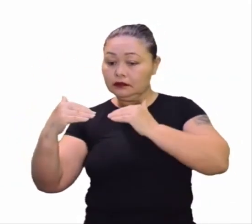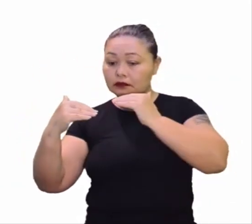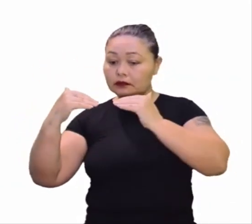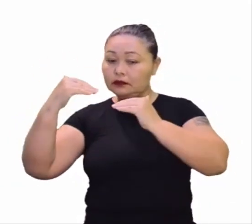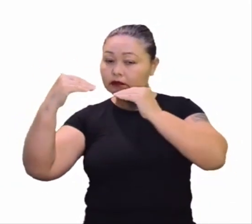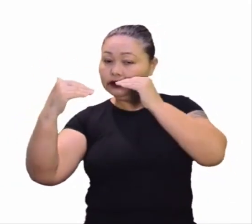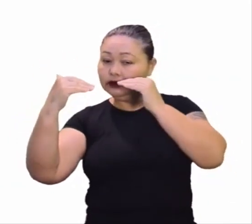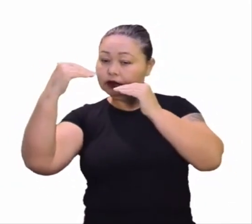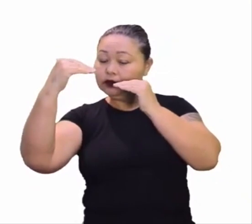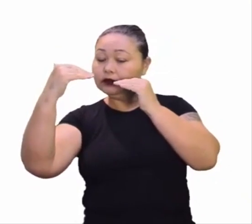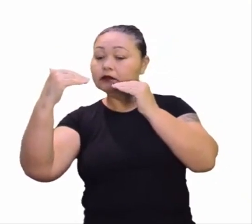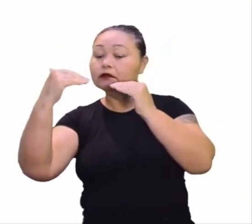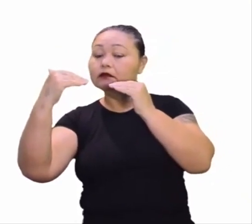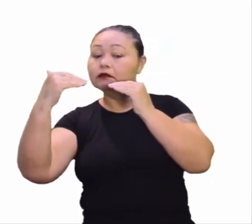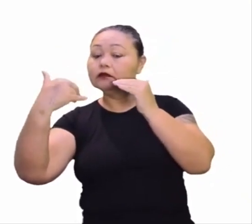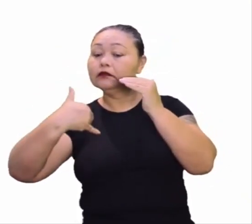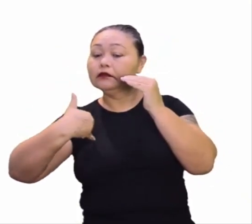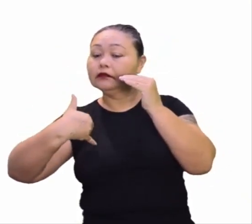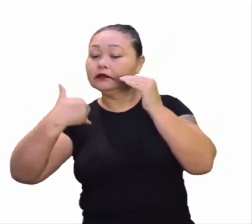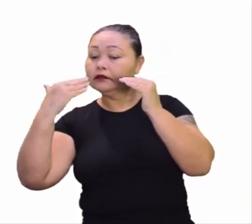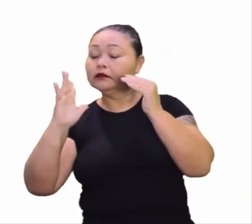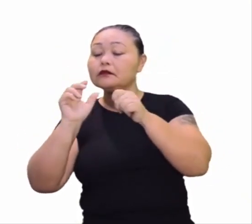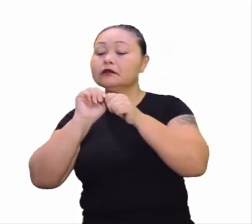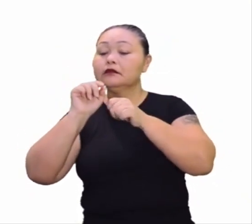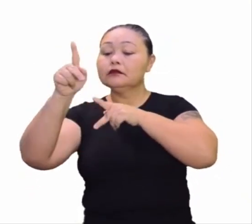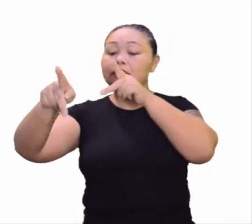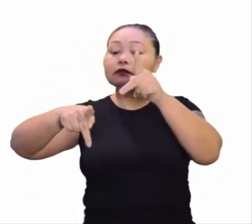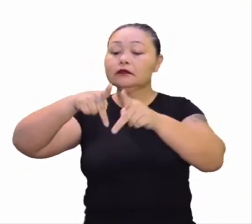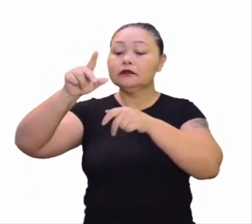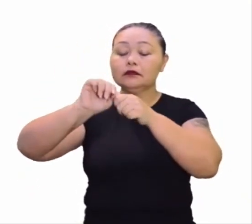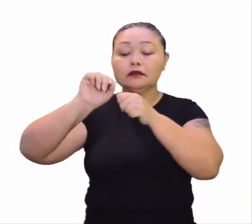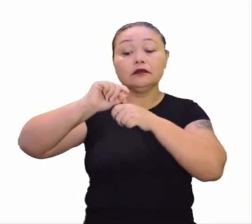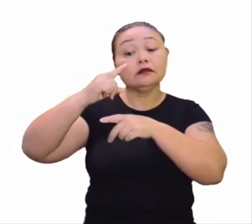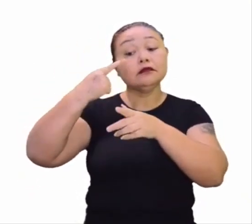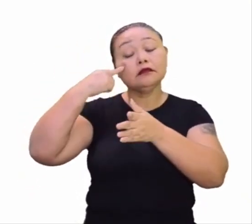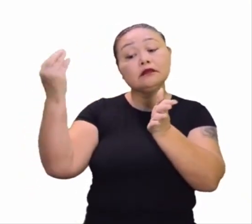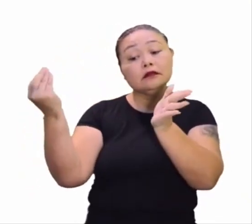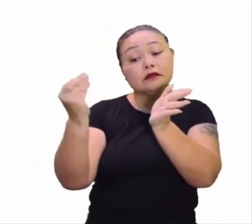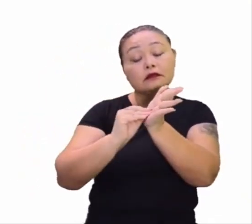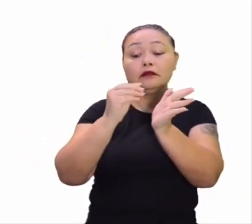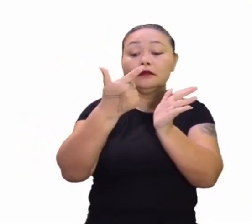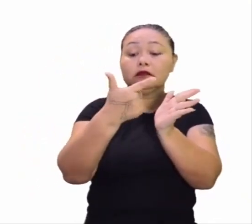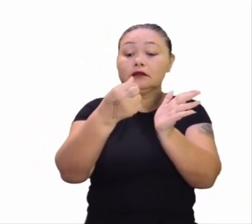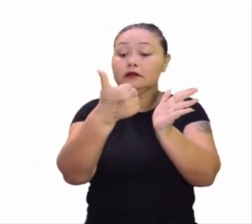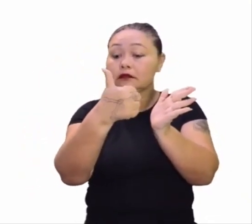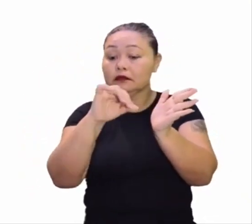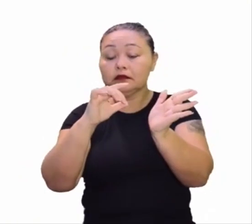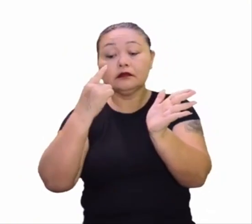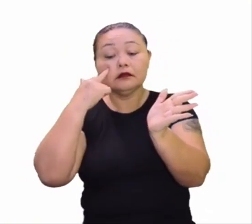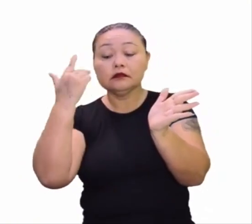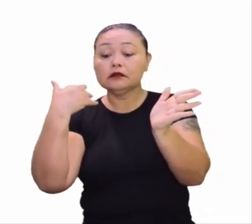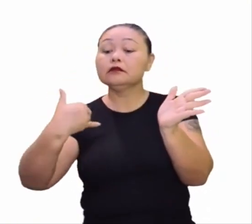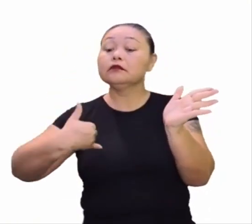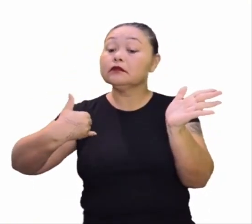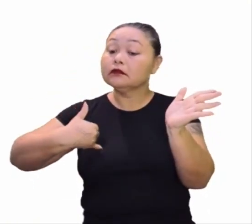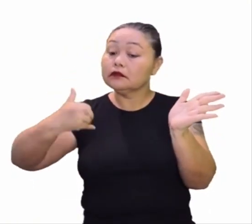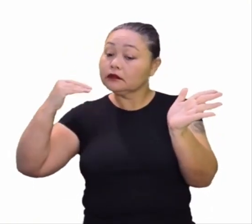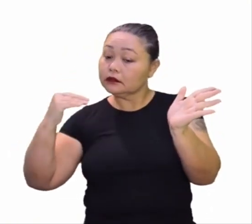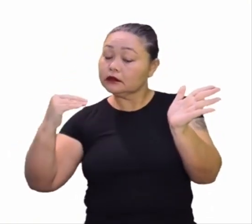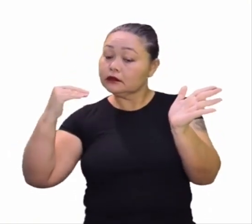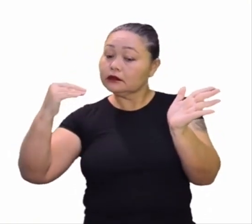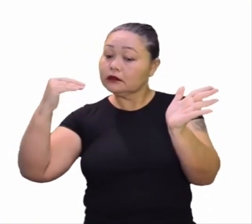onde a gente observa o que? A população de Rondônia com base no ano 2010 por faixa etária. Então, a gente diz,